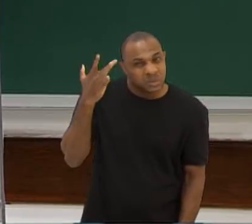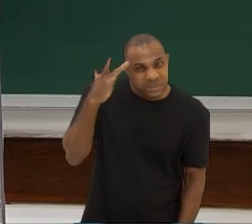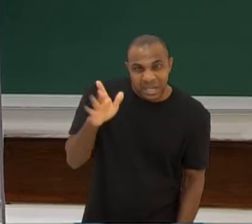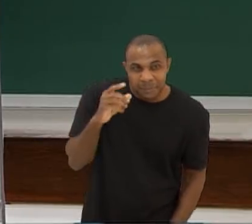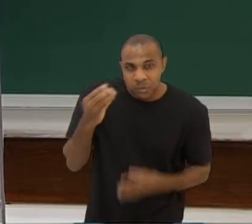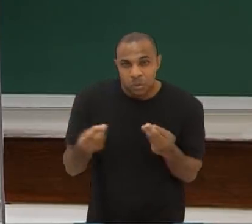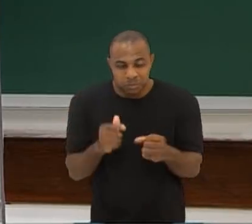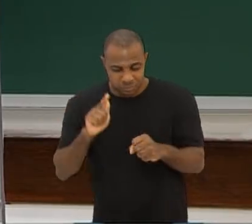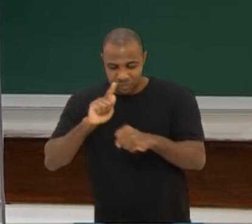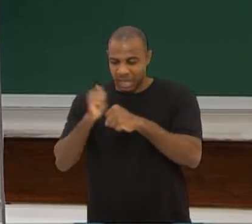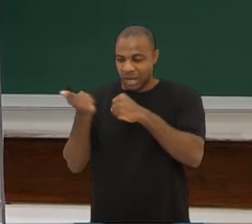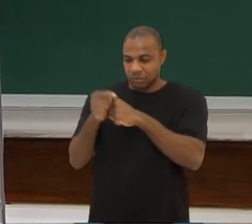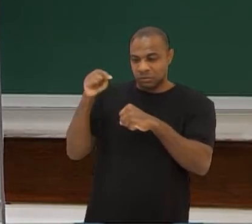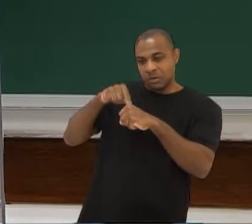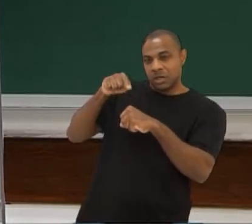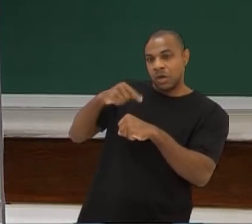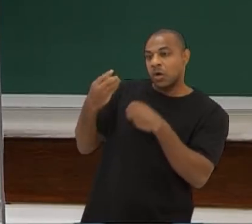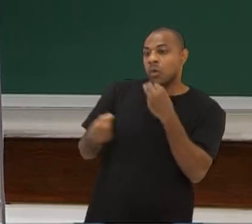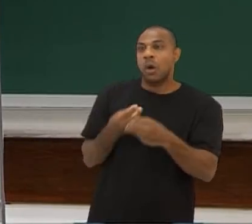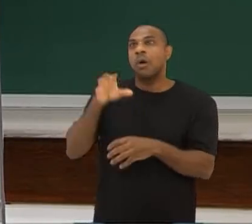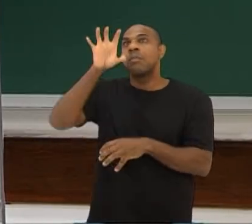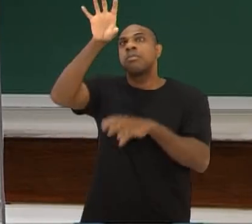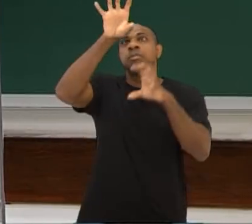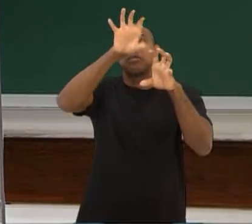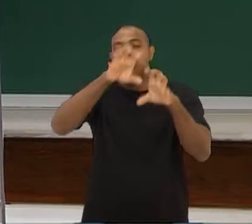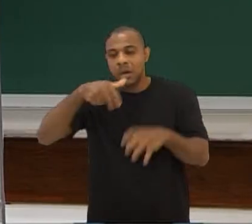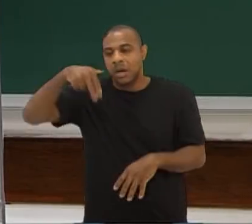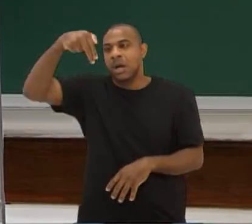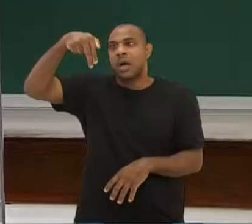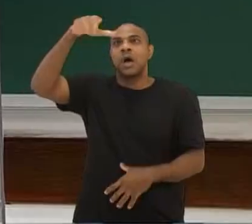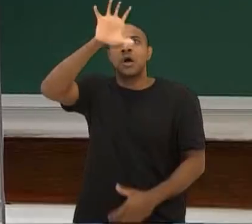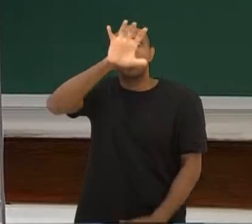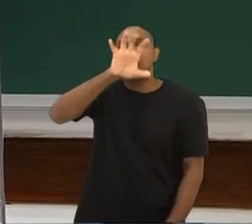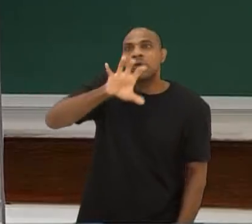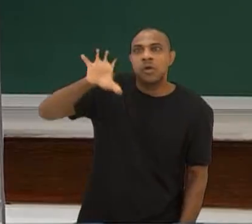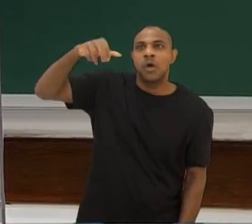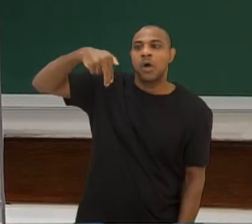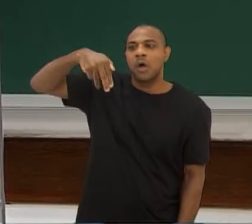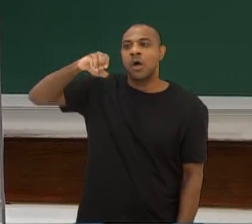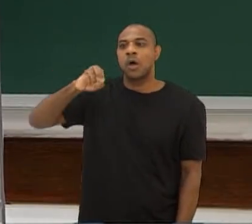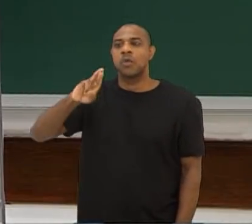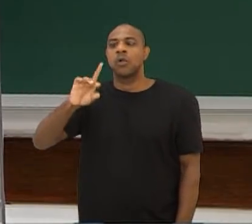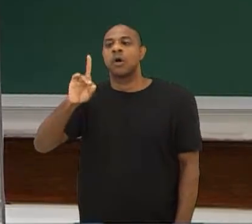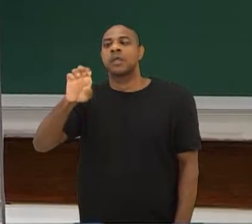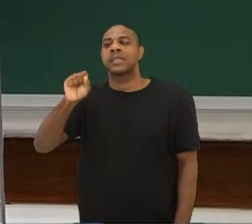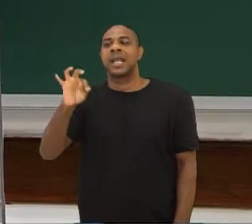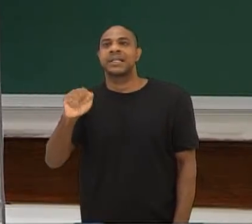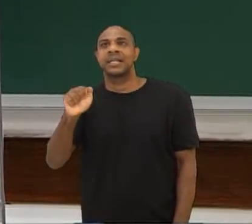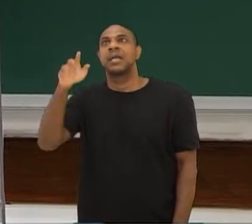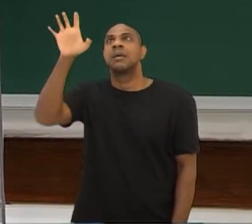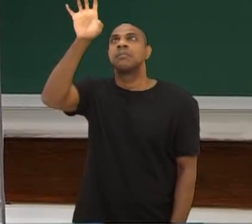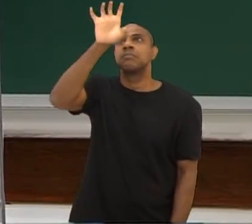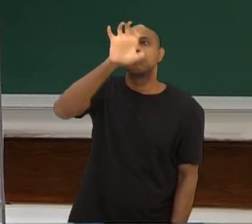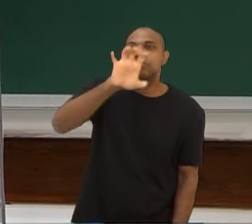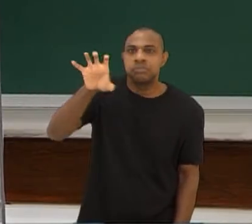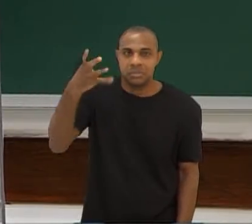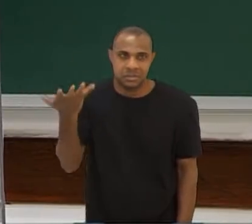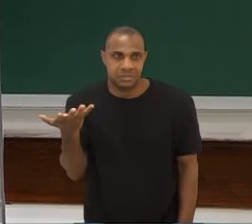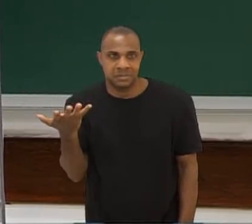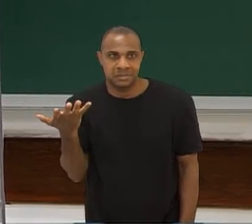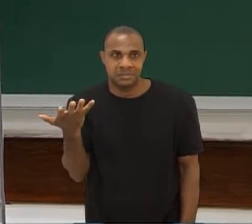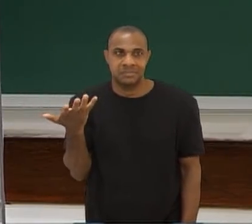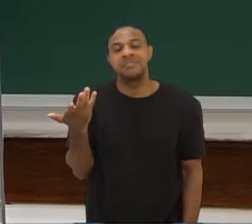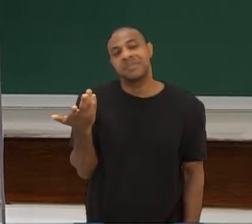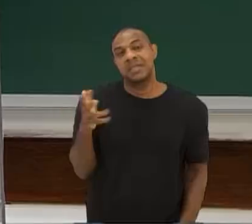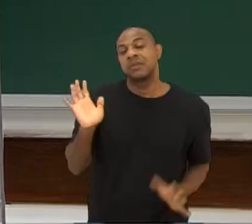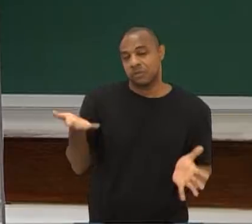pela aula de geografia, qual é a região do Nordeste, você não localiza nunca no mapa. Agora, como nós já sabemos,